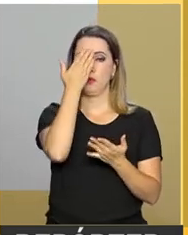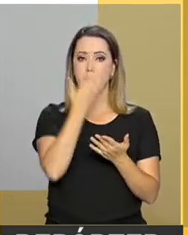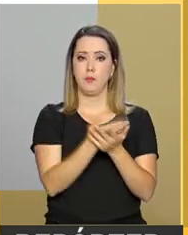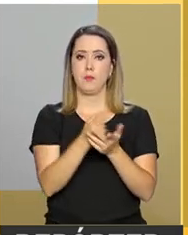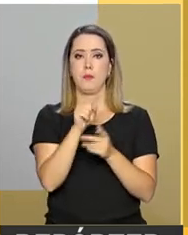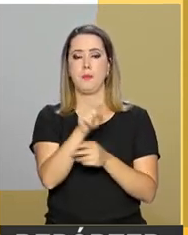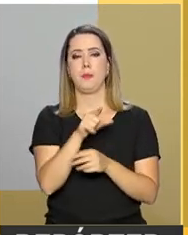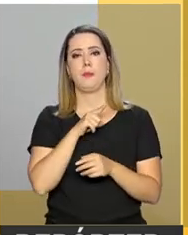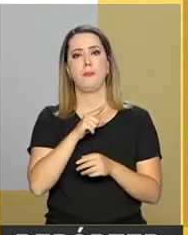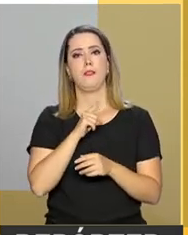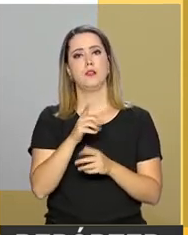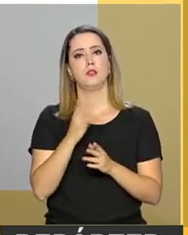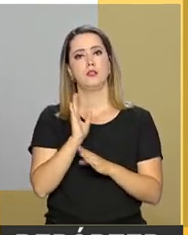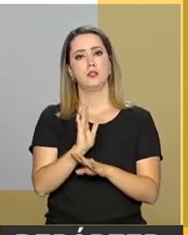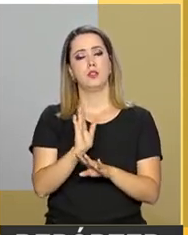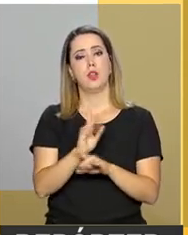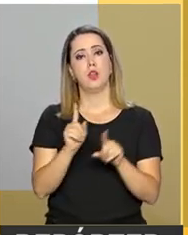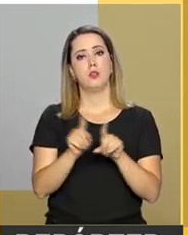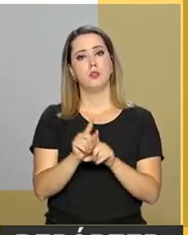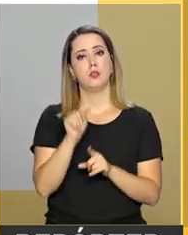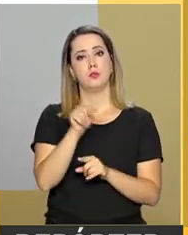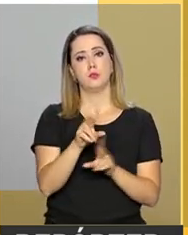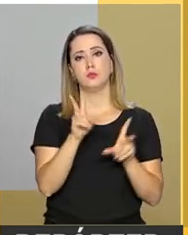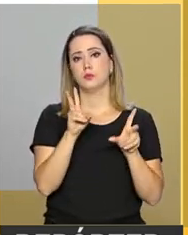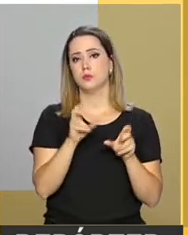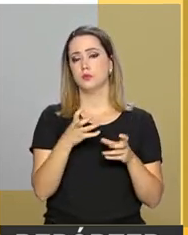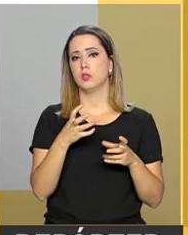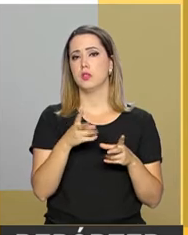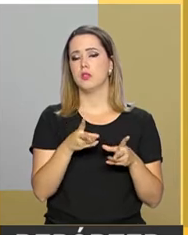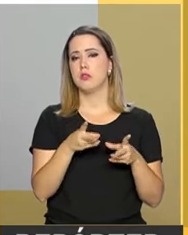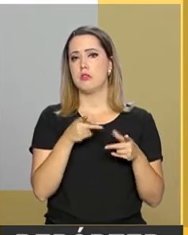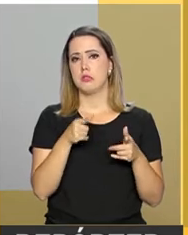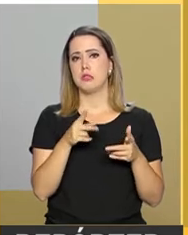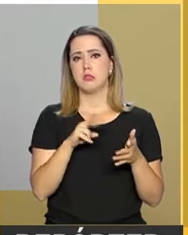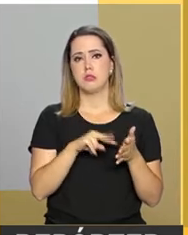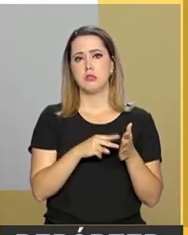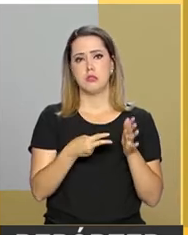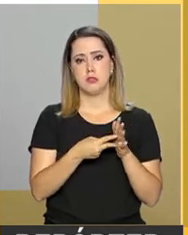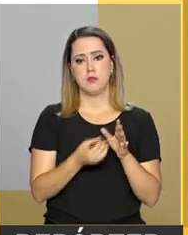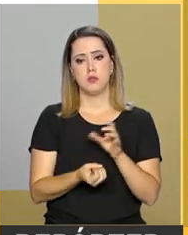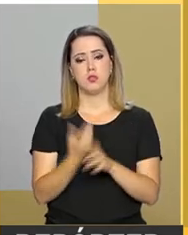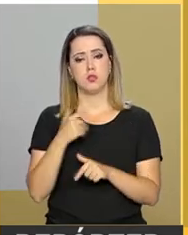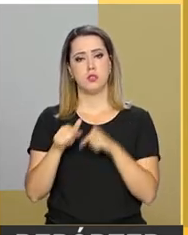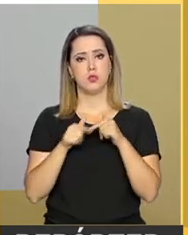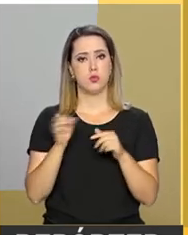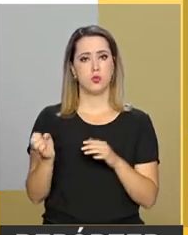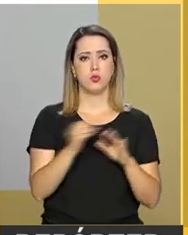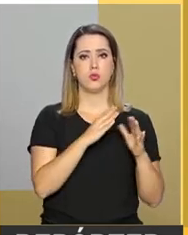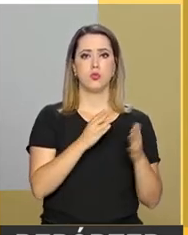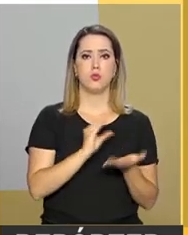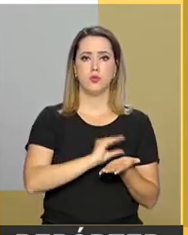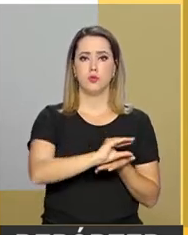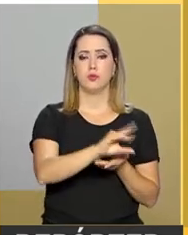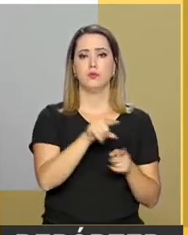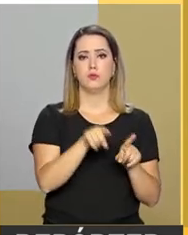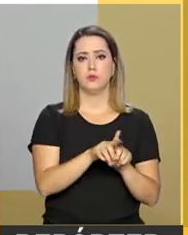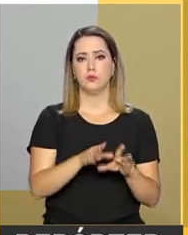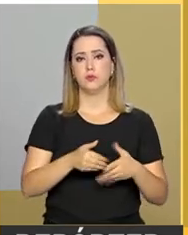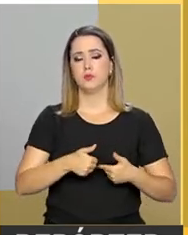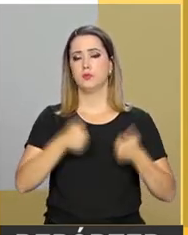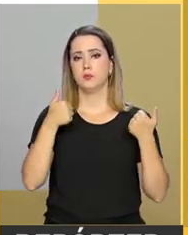vai ser não só benéfico nesse sentido de criação de emprego, mas também de novos investimentos, etc., e a